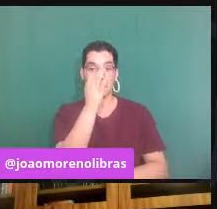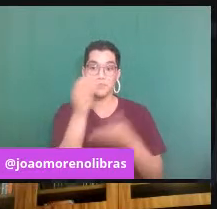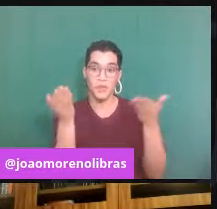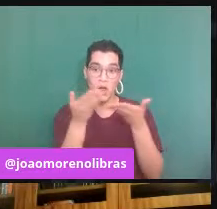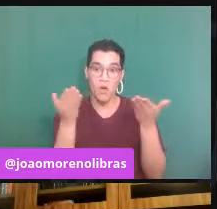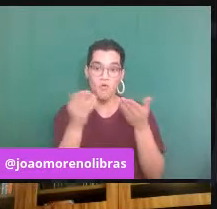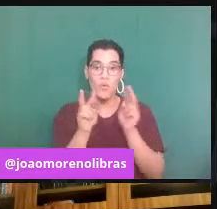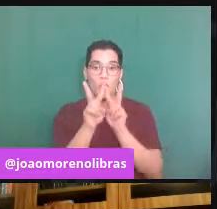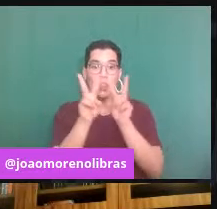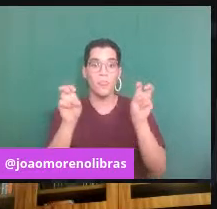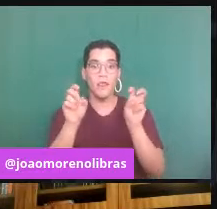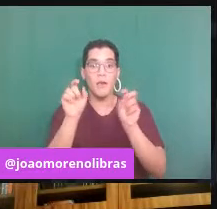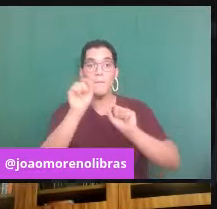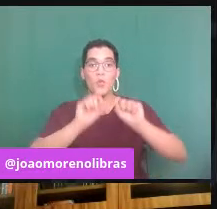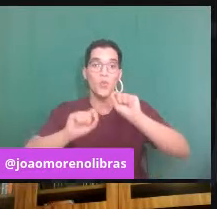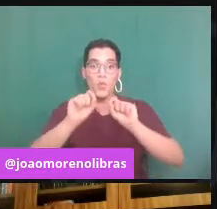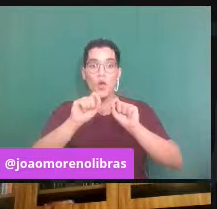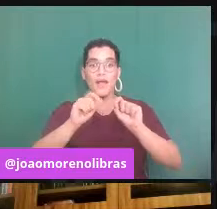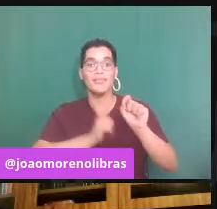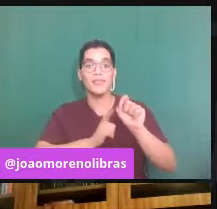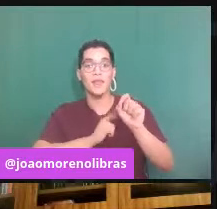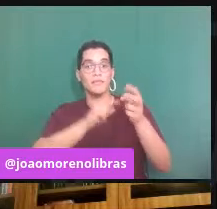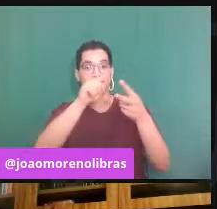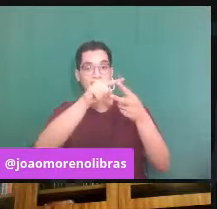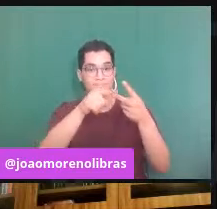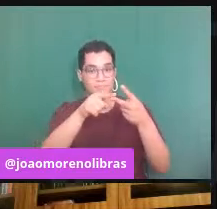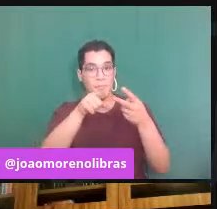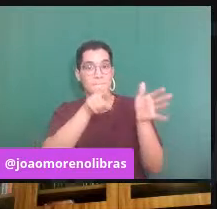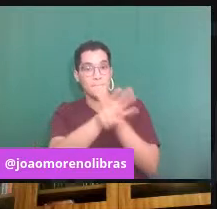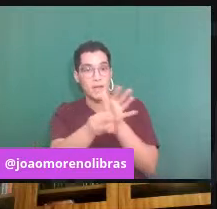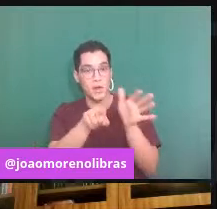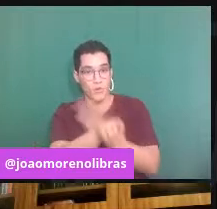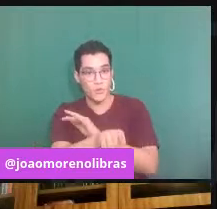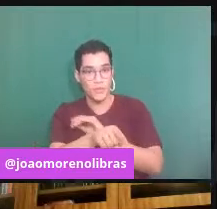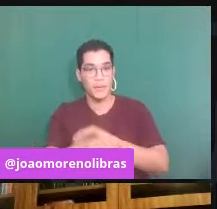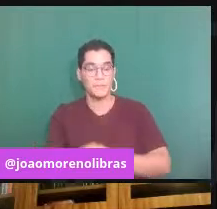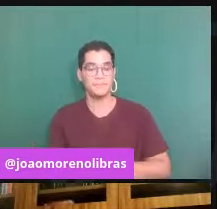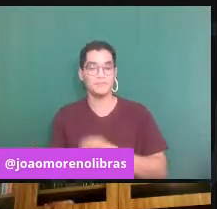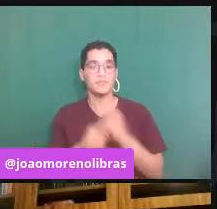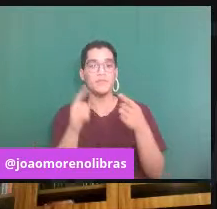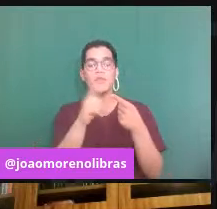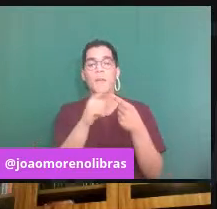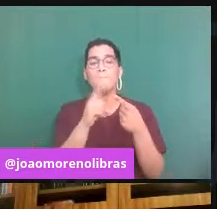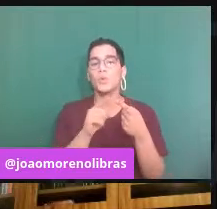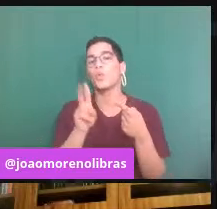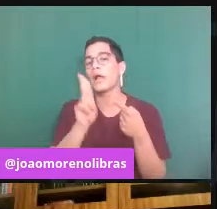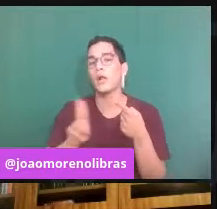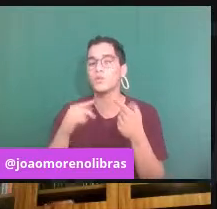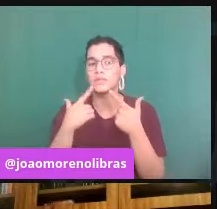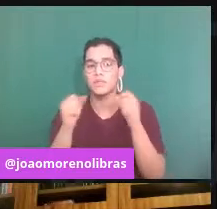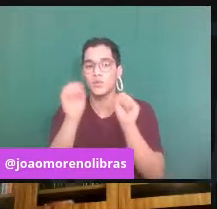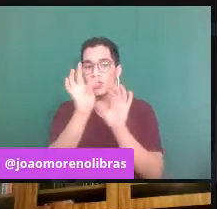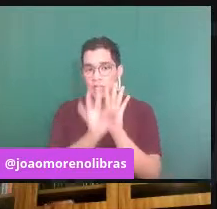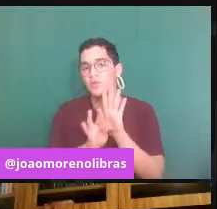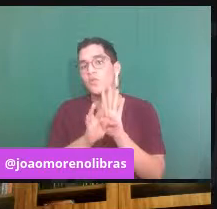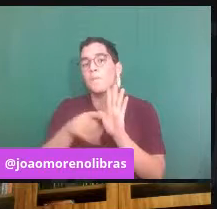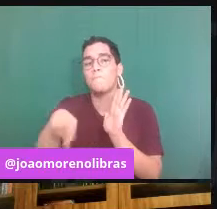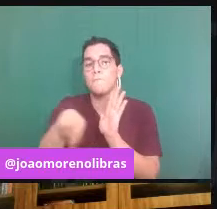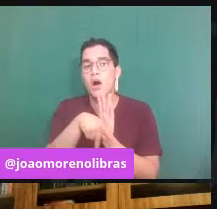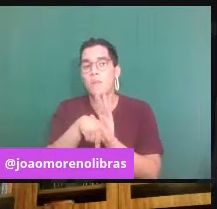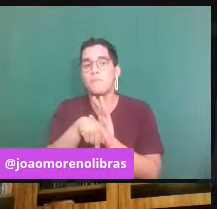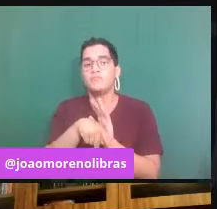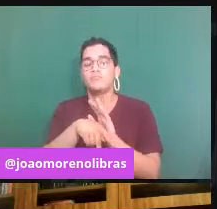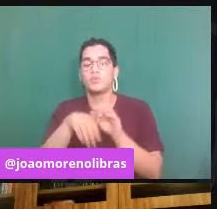duas perguntas iniciais que eu insiro. Por que linguística textual na pesquisa e no ensino? E por que linguística textual,